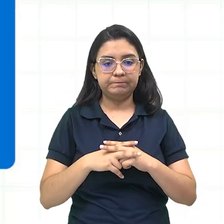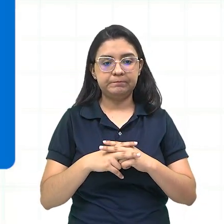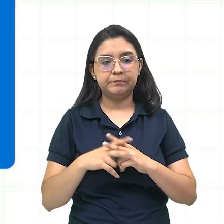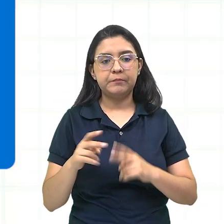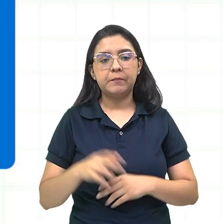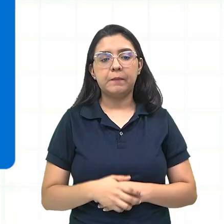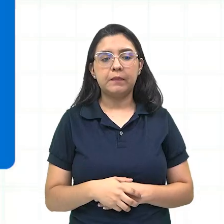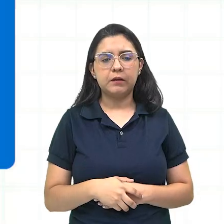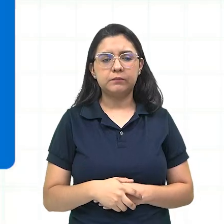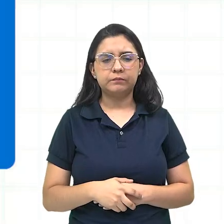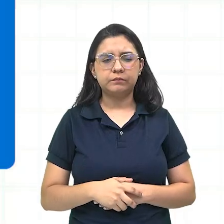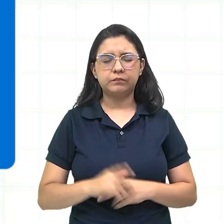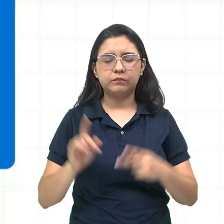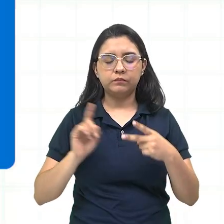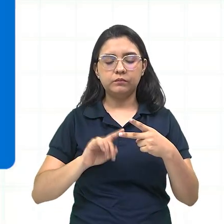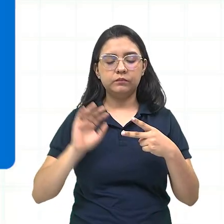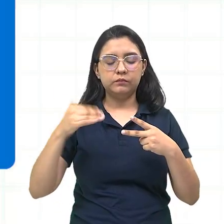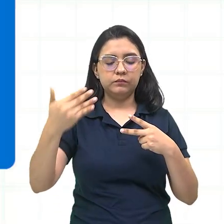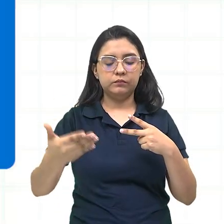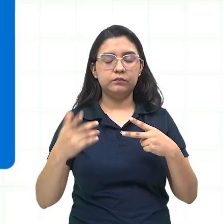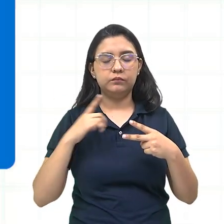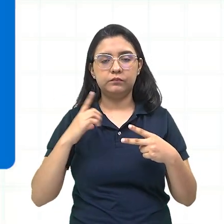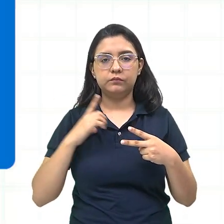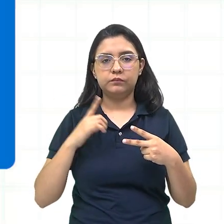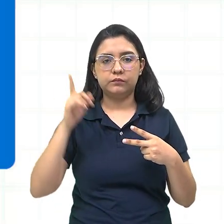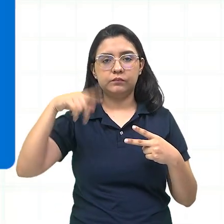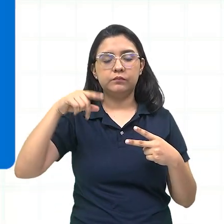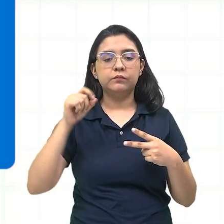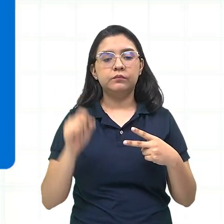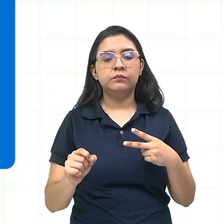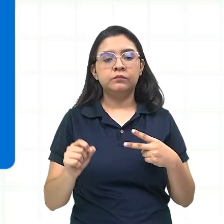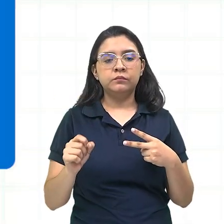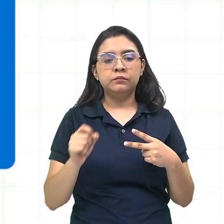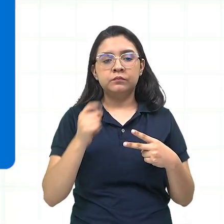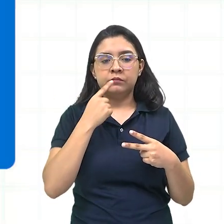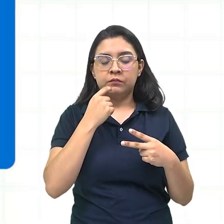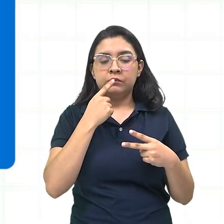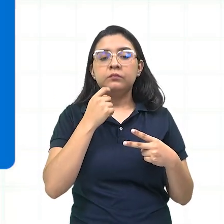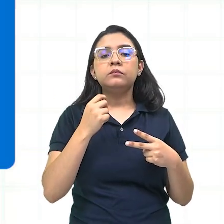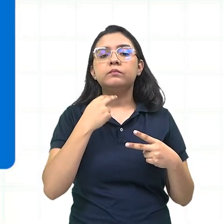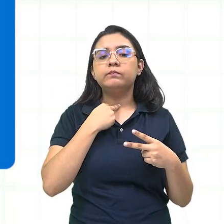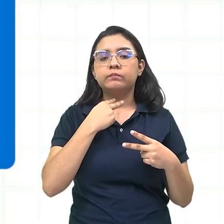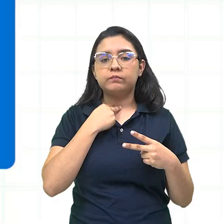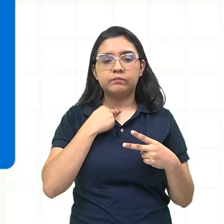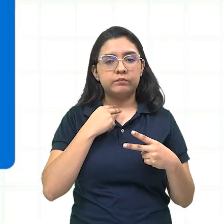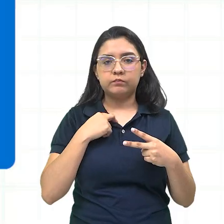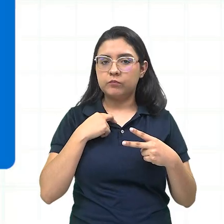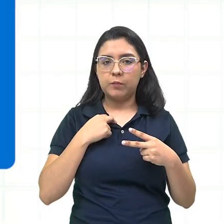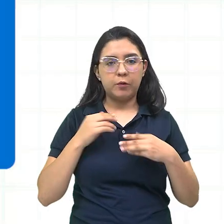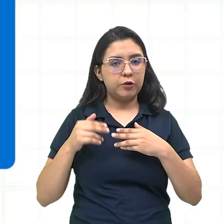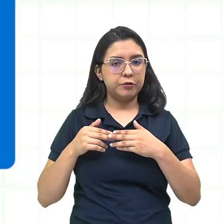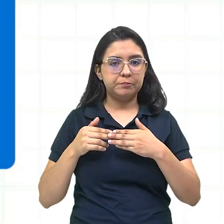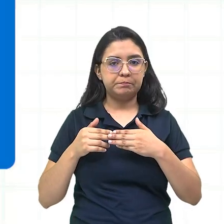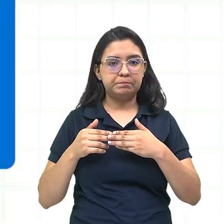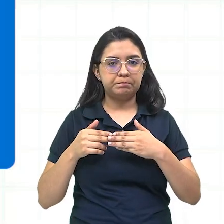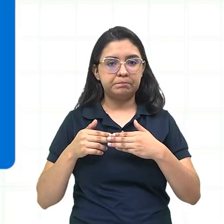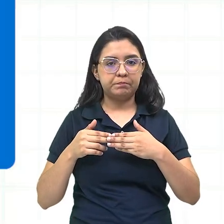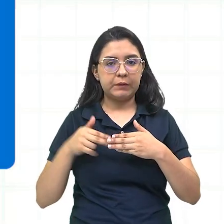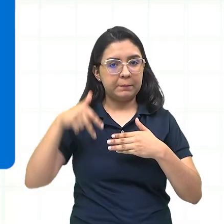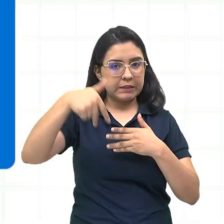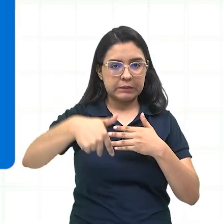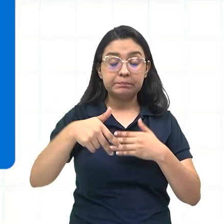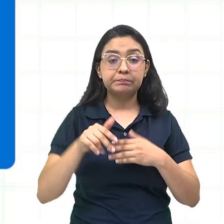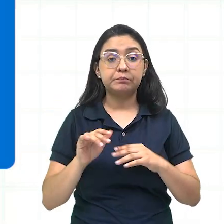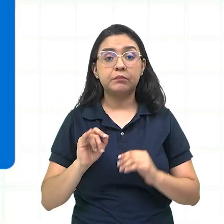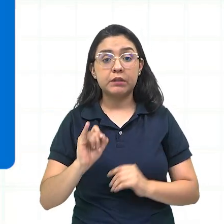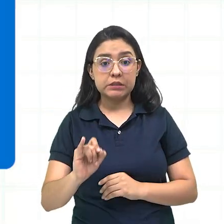e a área externa, onde eles não podem passar dessa parte aqui. A